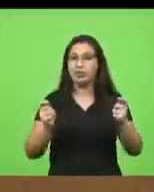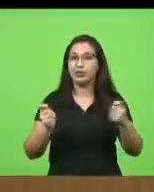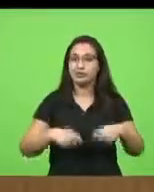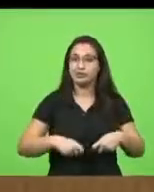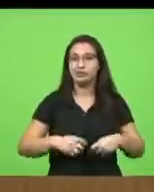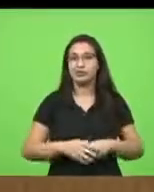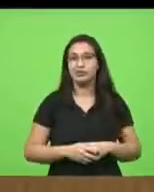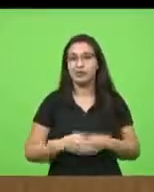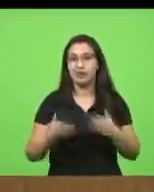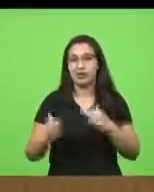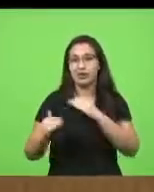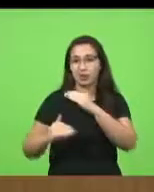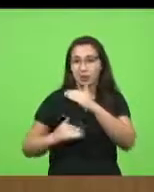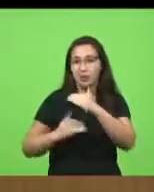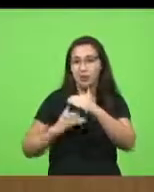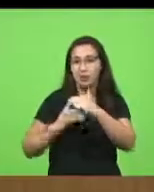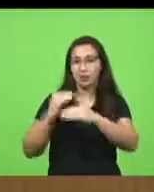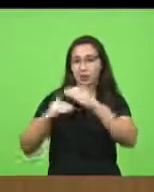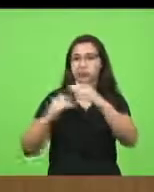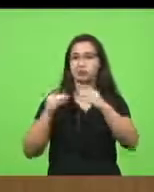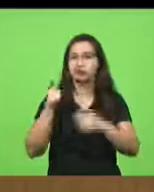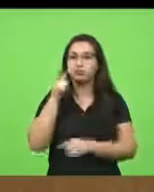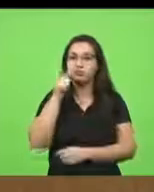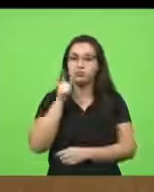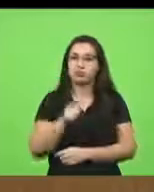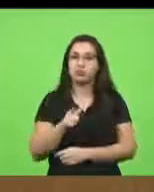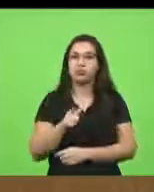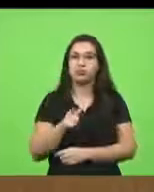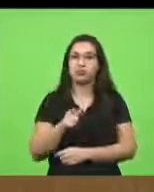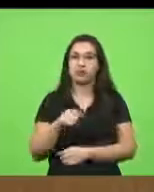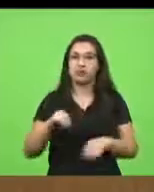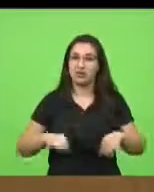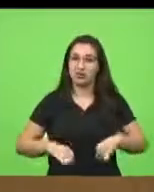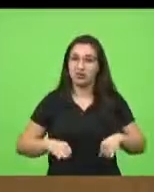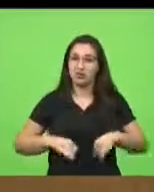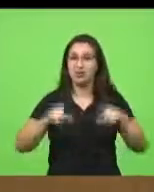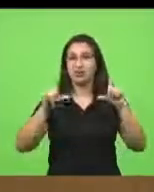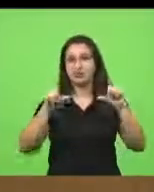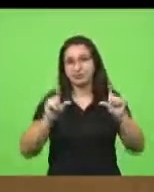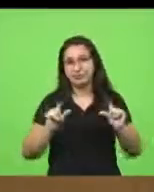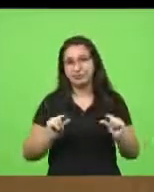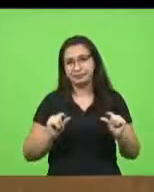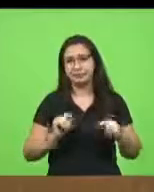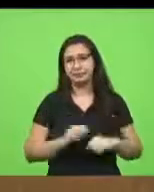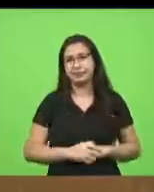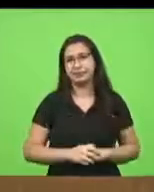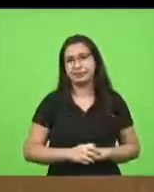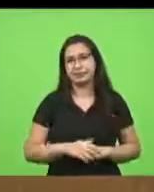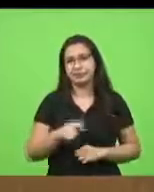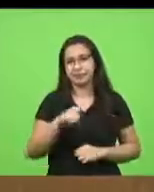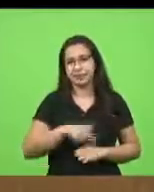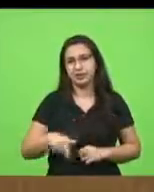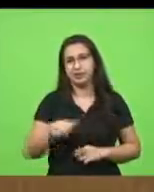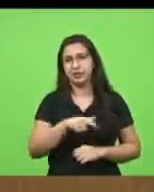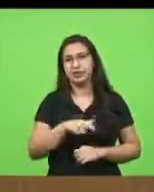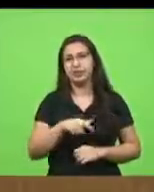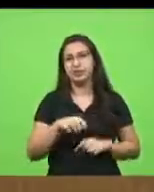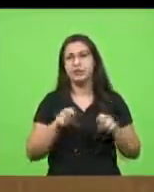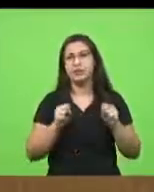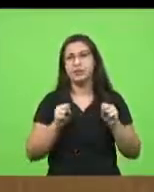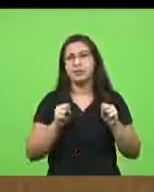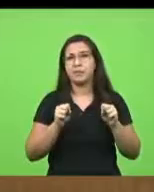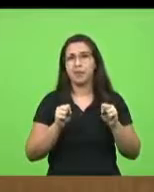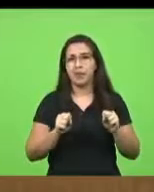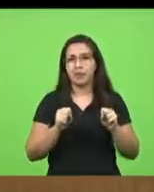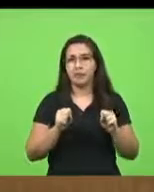esse momento e não sofrer tantos impactos econômicos das medidas de saúde e a gente poder, de fato, olhar